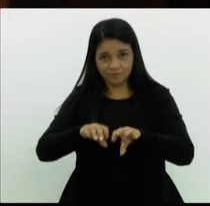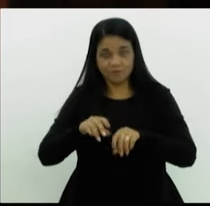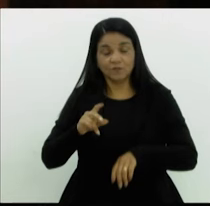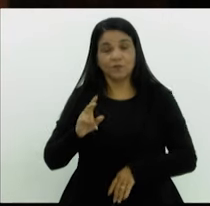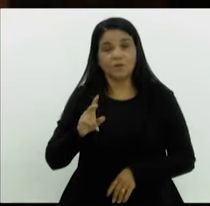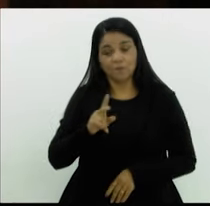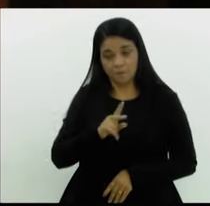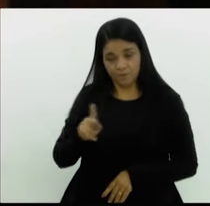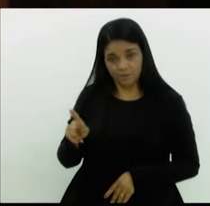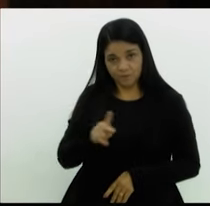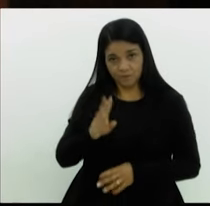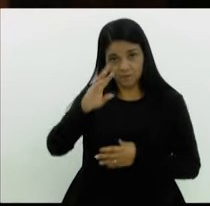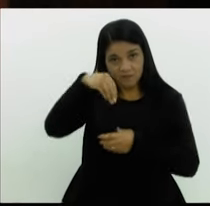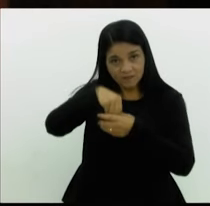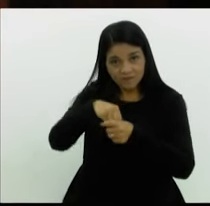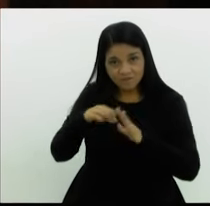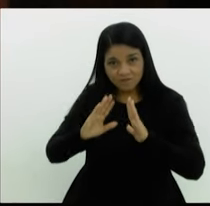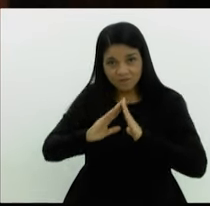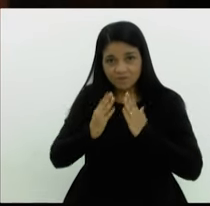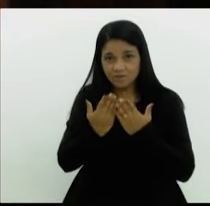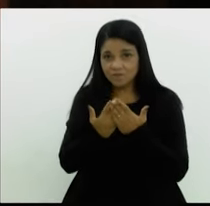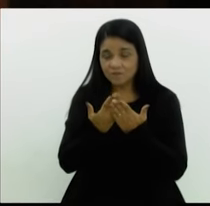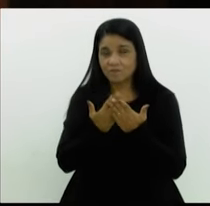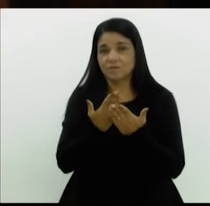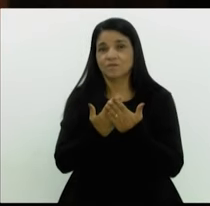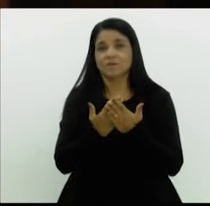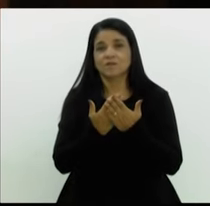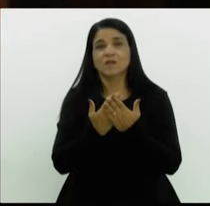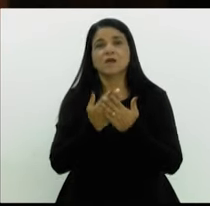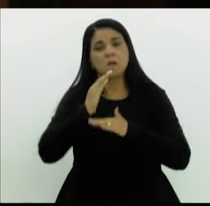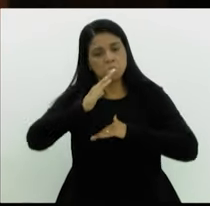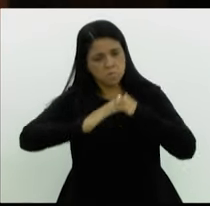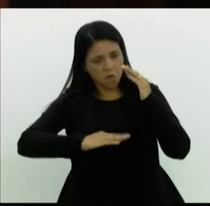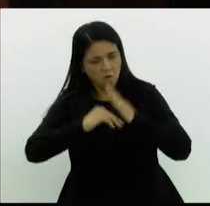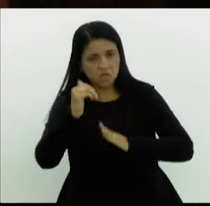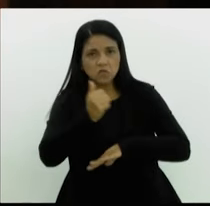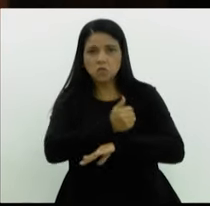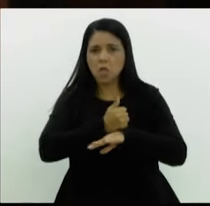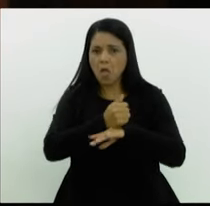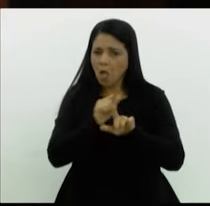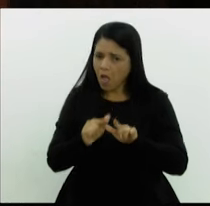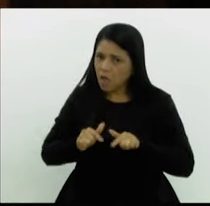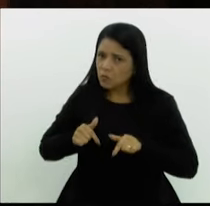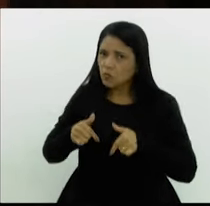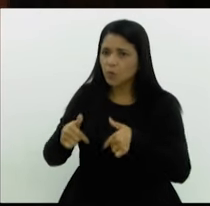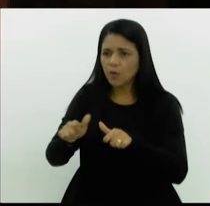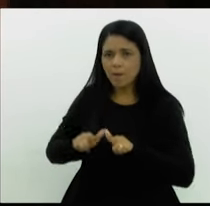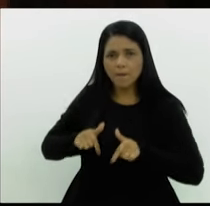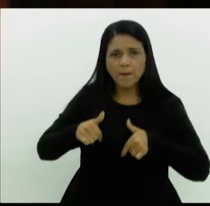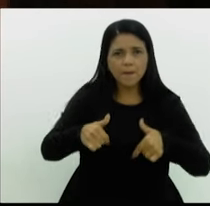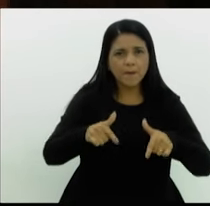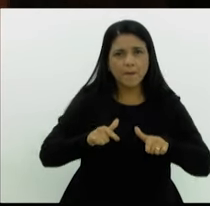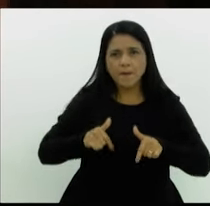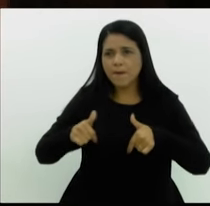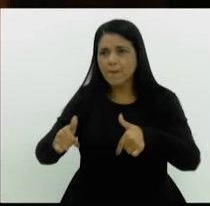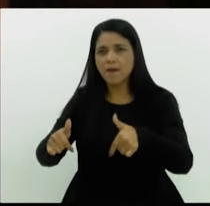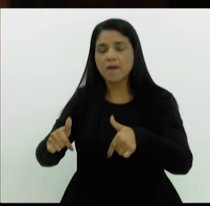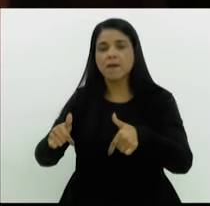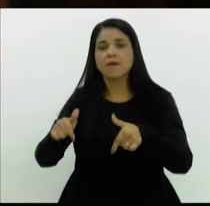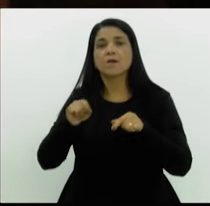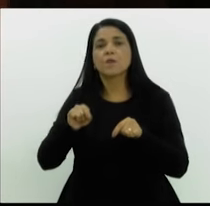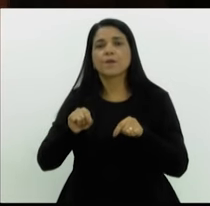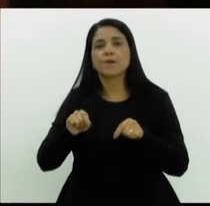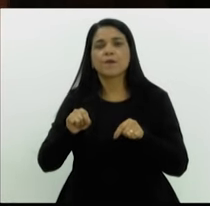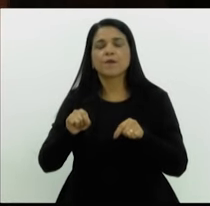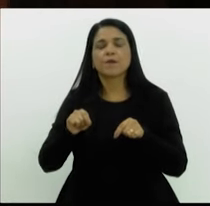ele dentro da escola, ele é também um profissional que atua a partir das